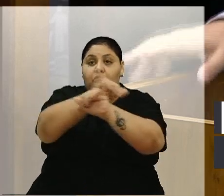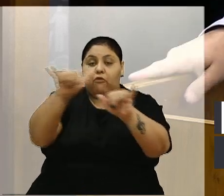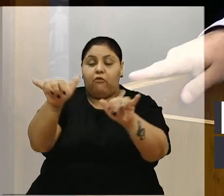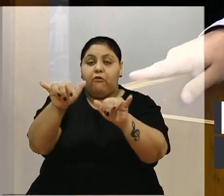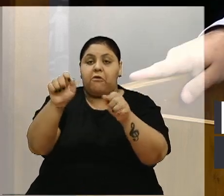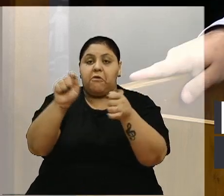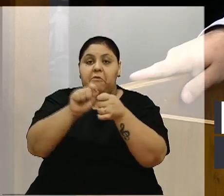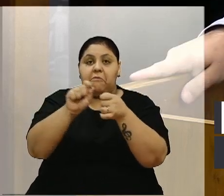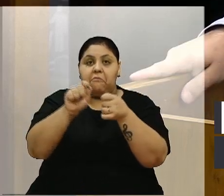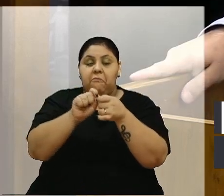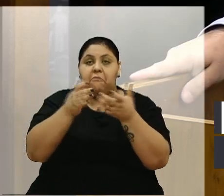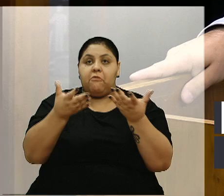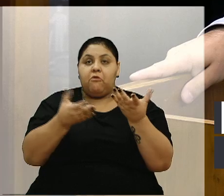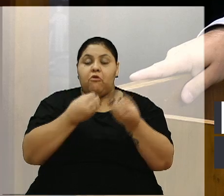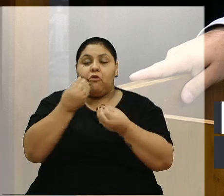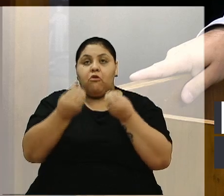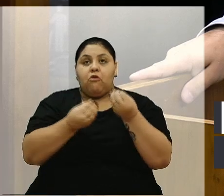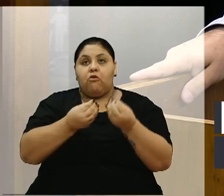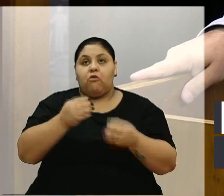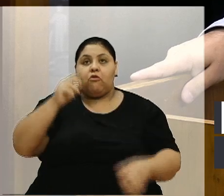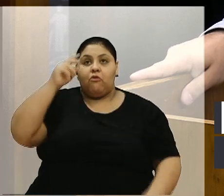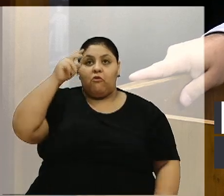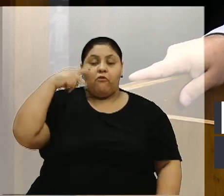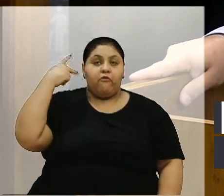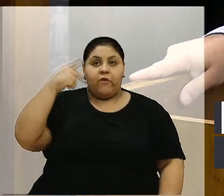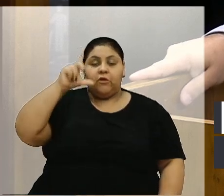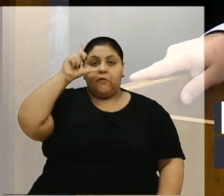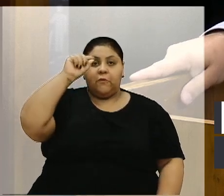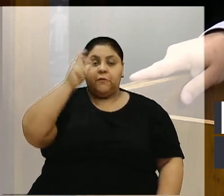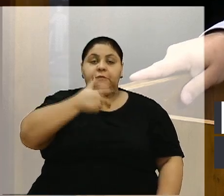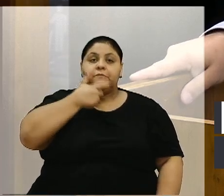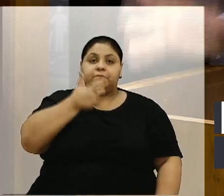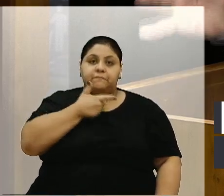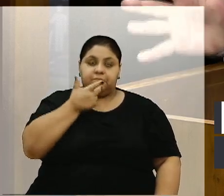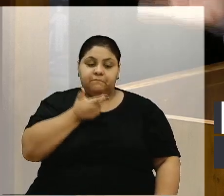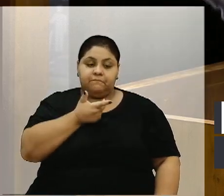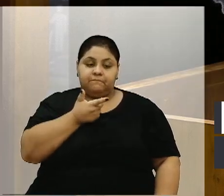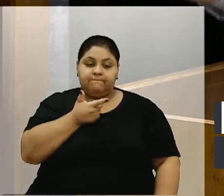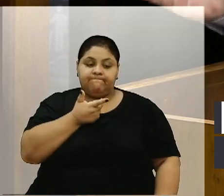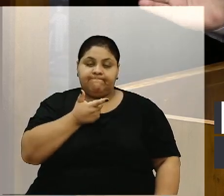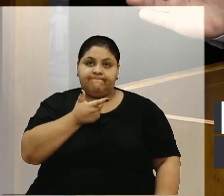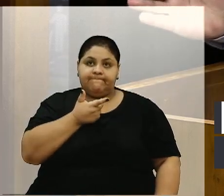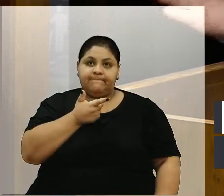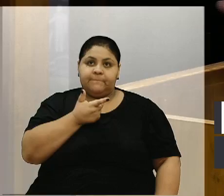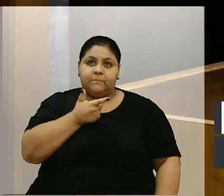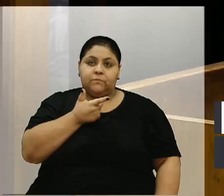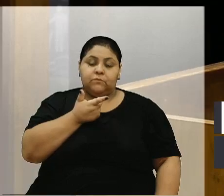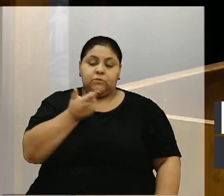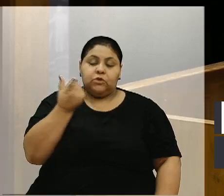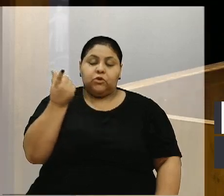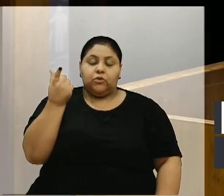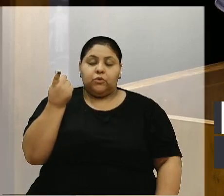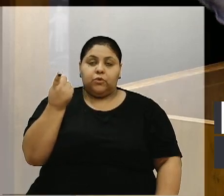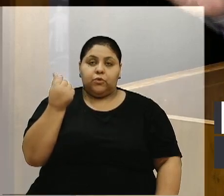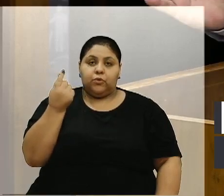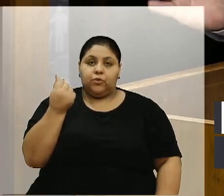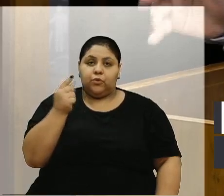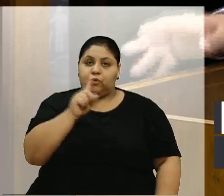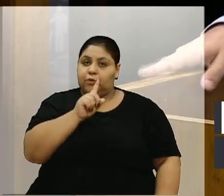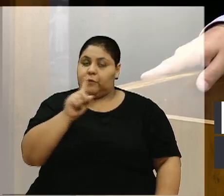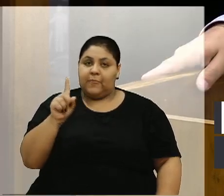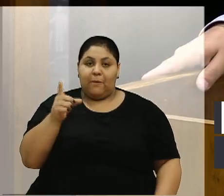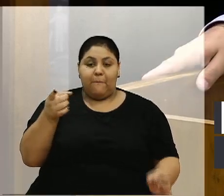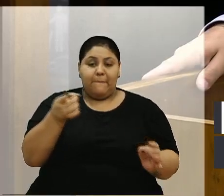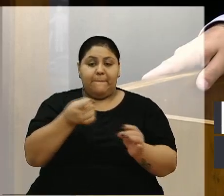coro ao que o vereador Scalco falou, de que os recursos não dão